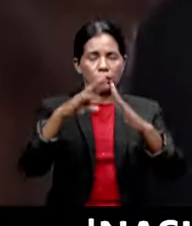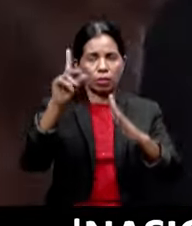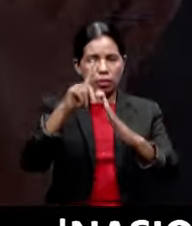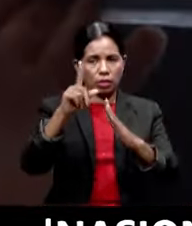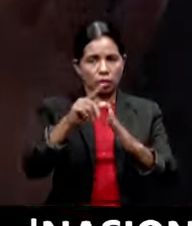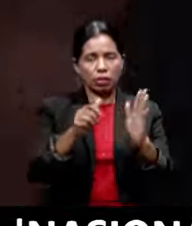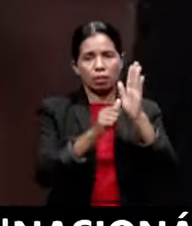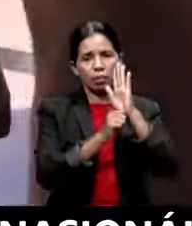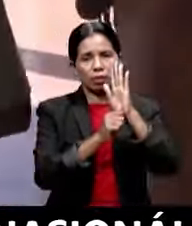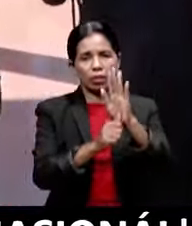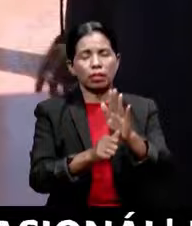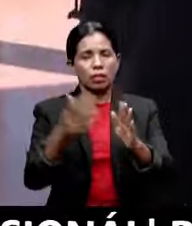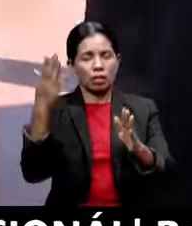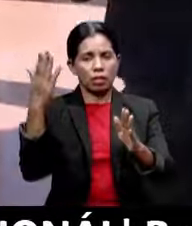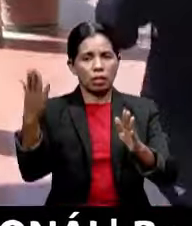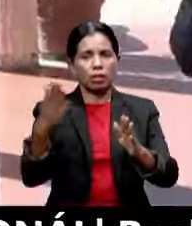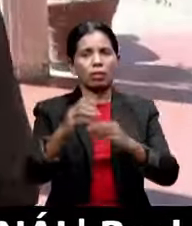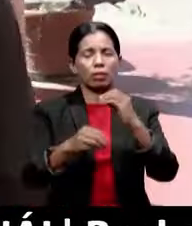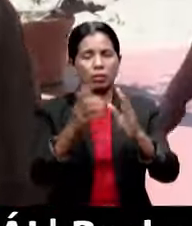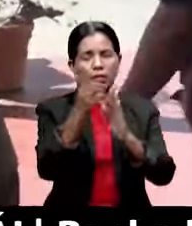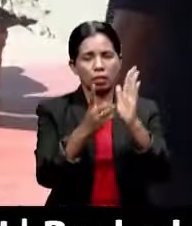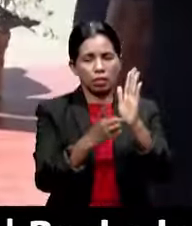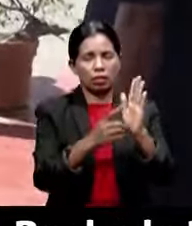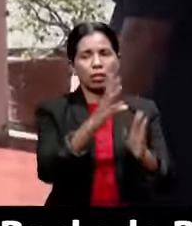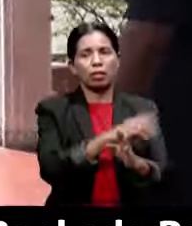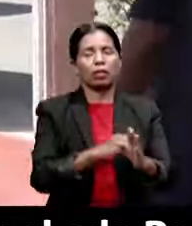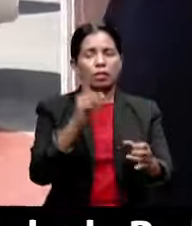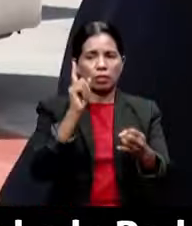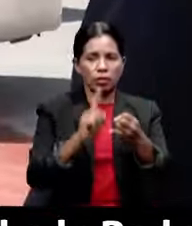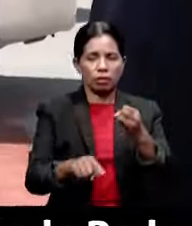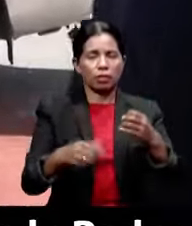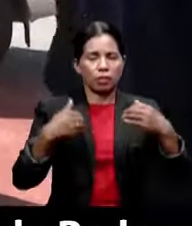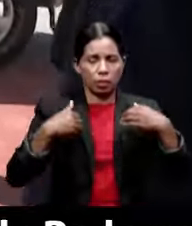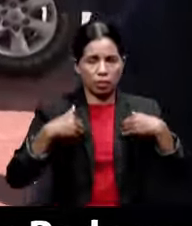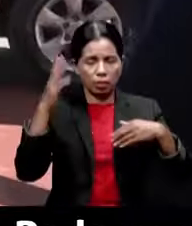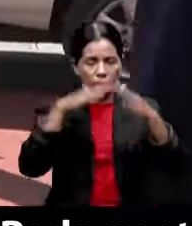atu apresenta wa comissão recolhimento dados nien nebe ikusmai moço